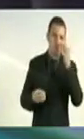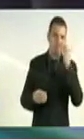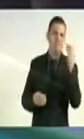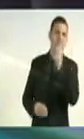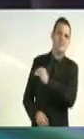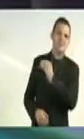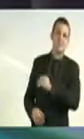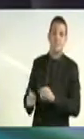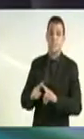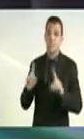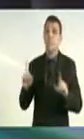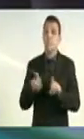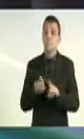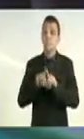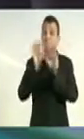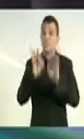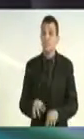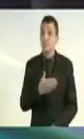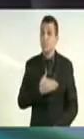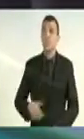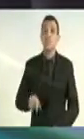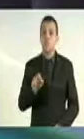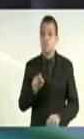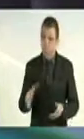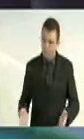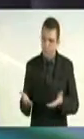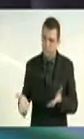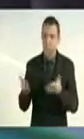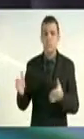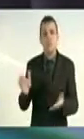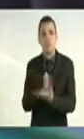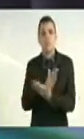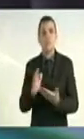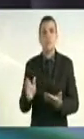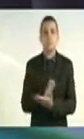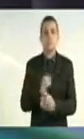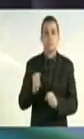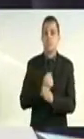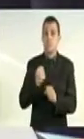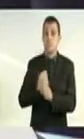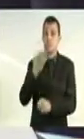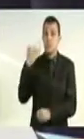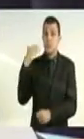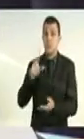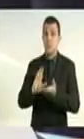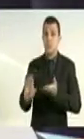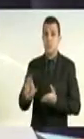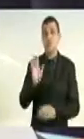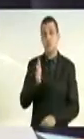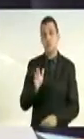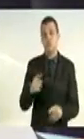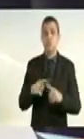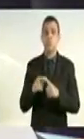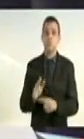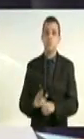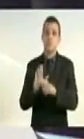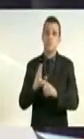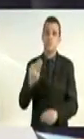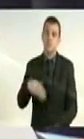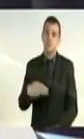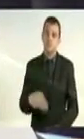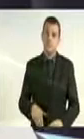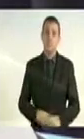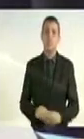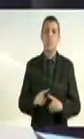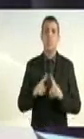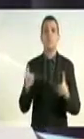que já tinham projeto, que já tinham recursos, porque isso é para o bem do Maranhão. Eu acho que está de parabéns também o governo. A única discordância que eu tenho é